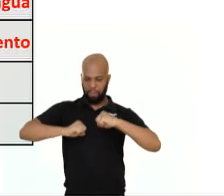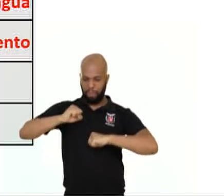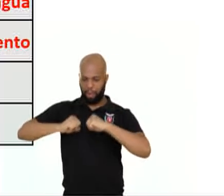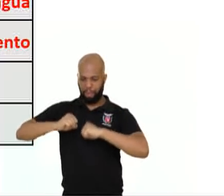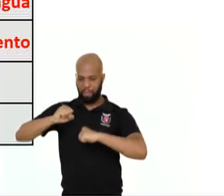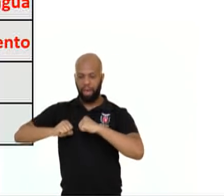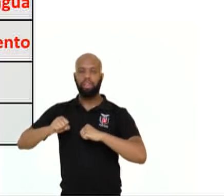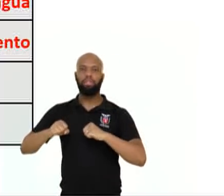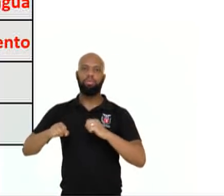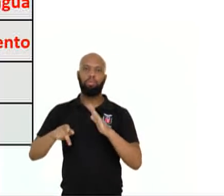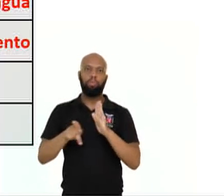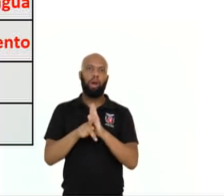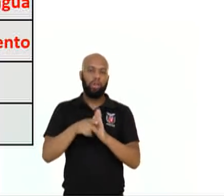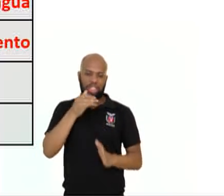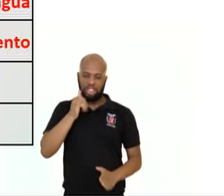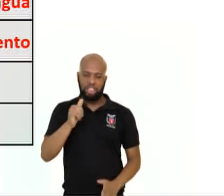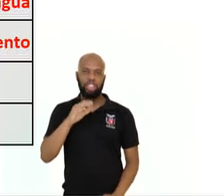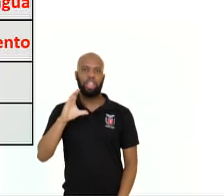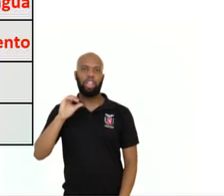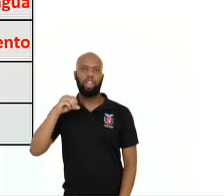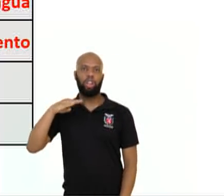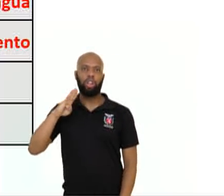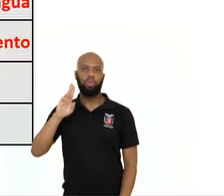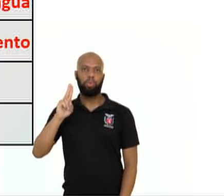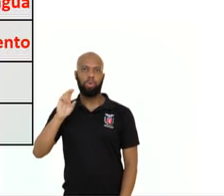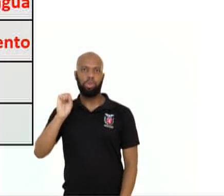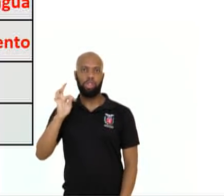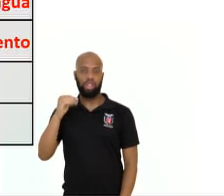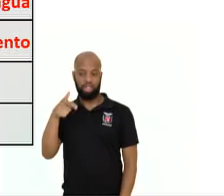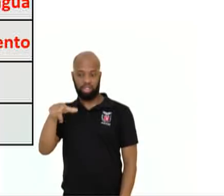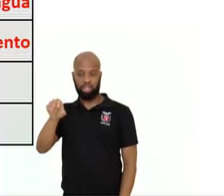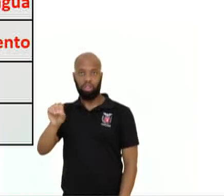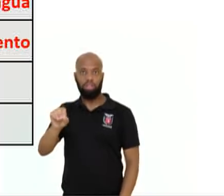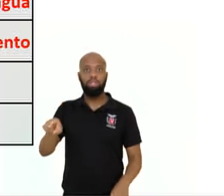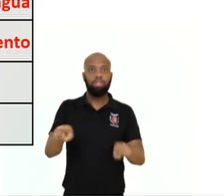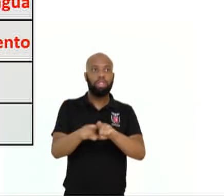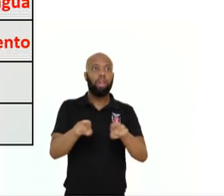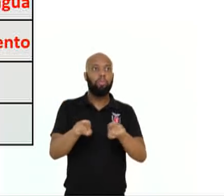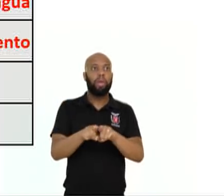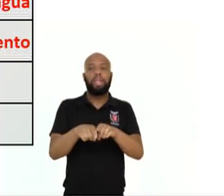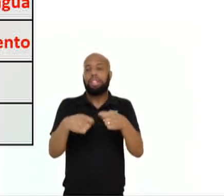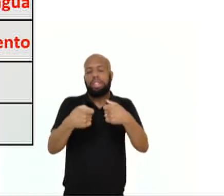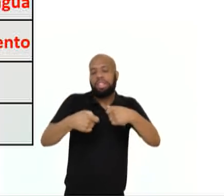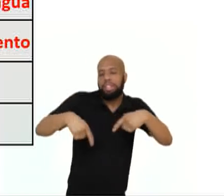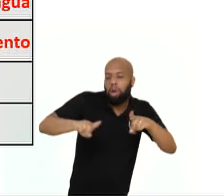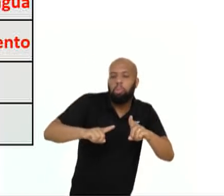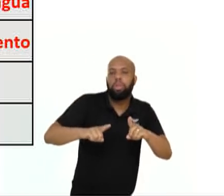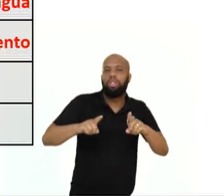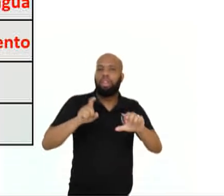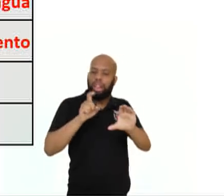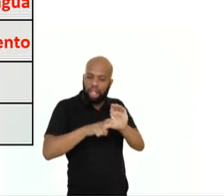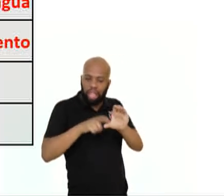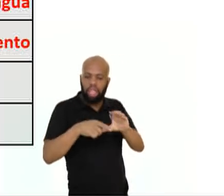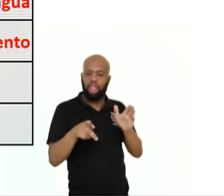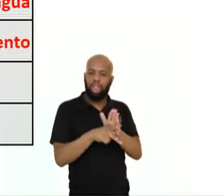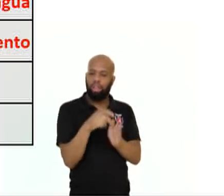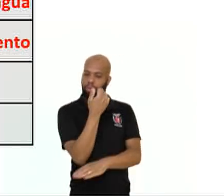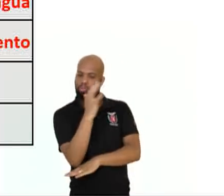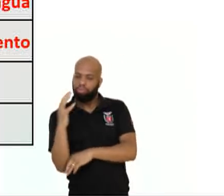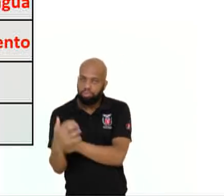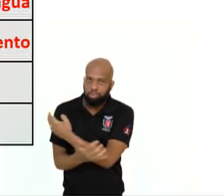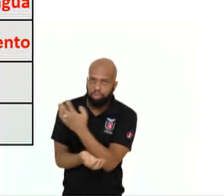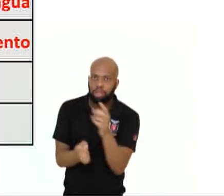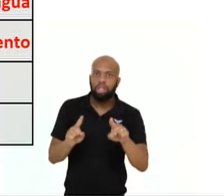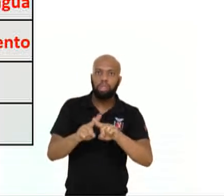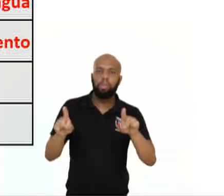mais eficiente do que as outras, também não depende muito de outros fatores, principalmente relacionados ao meio ambiente, mas